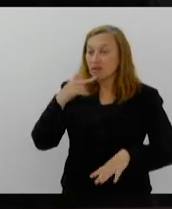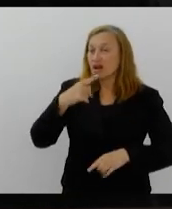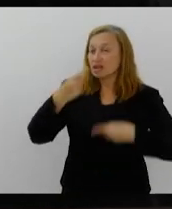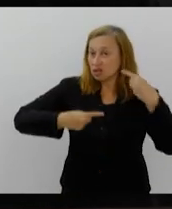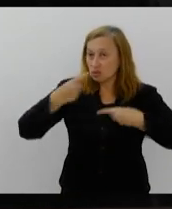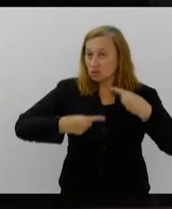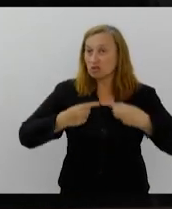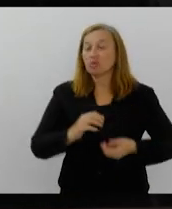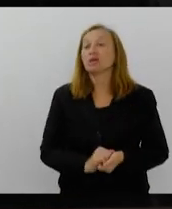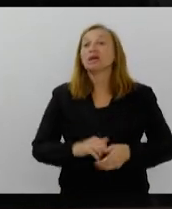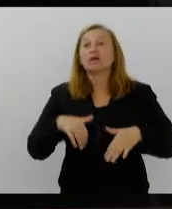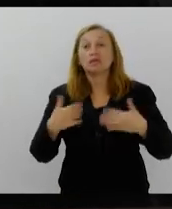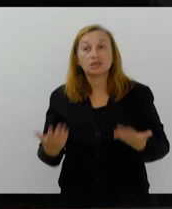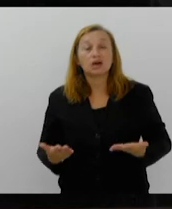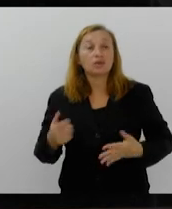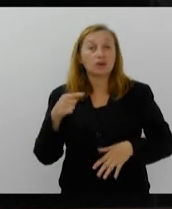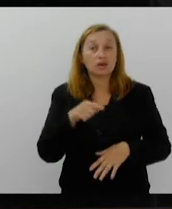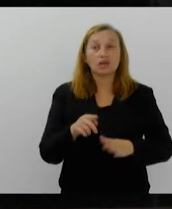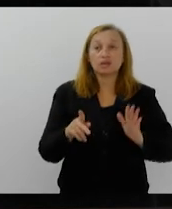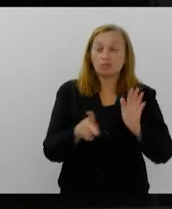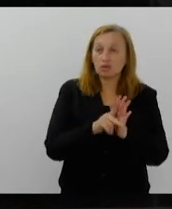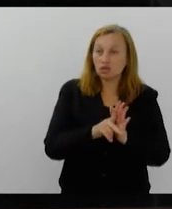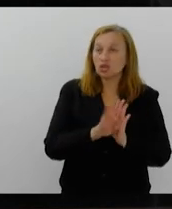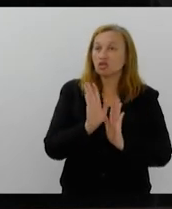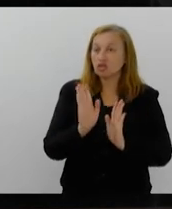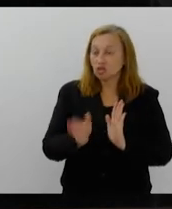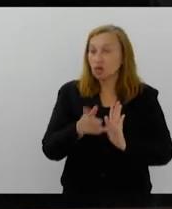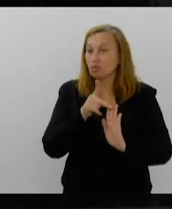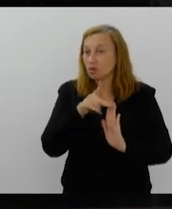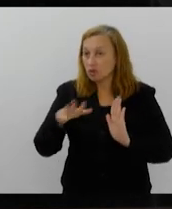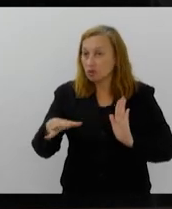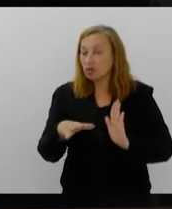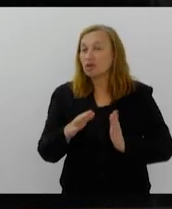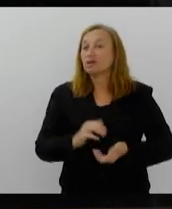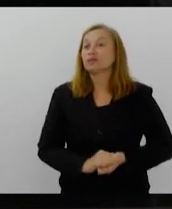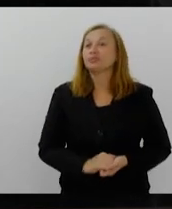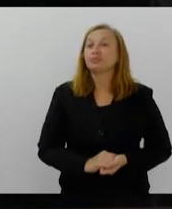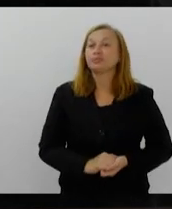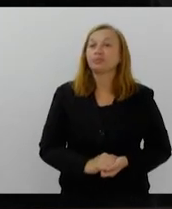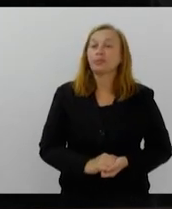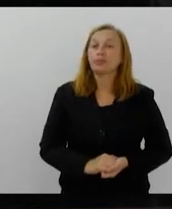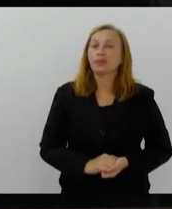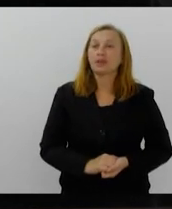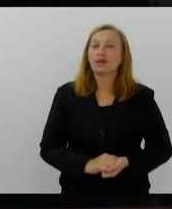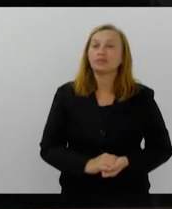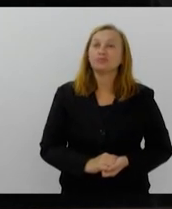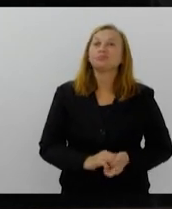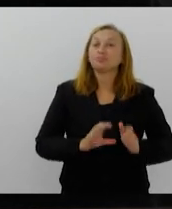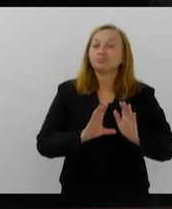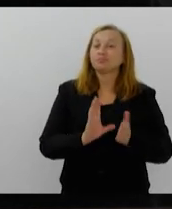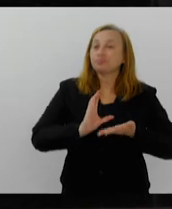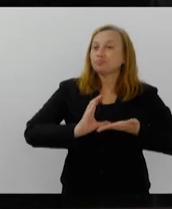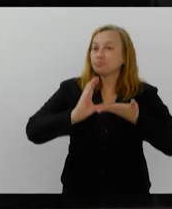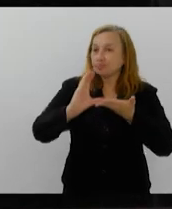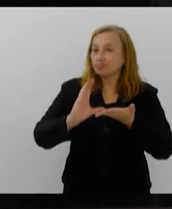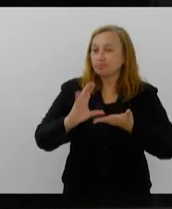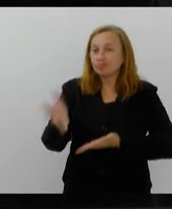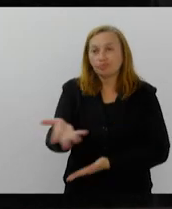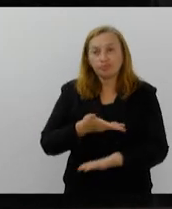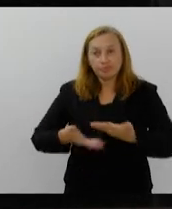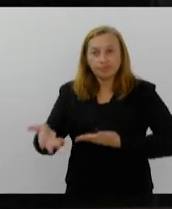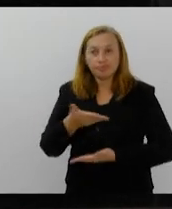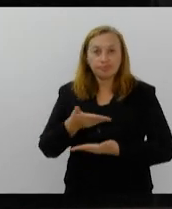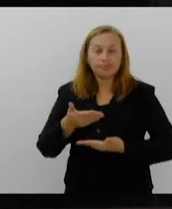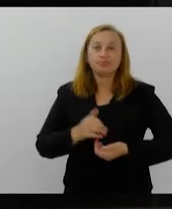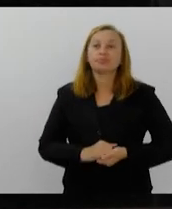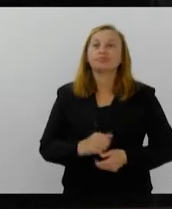debate. Então, trouxe aqui esse projeto, já protocolamos ele, a previsão de um conselho participativo